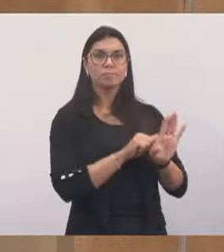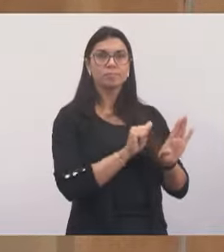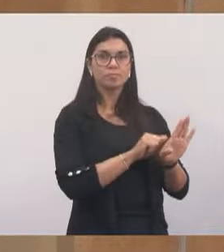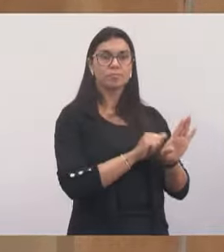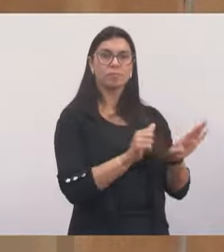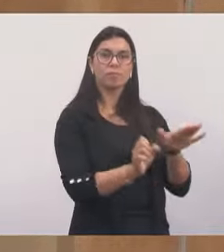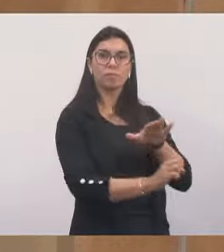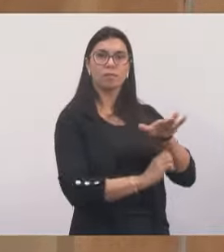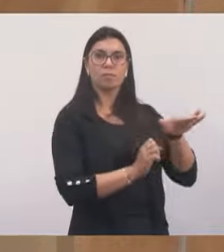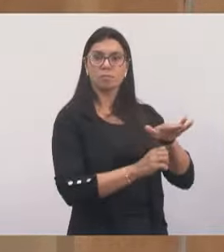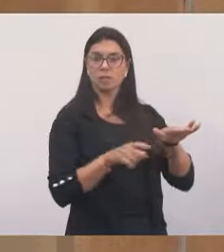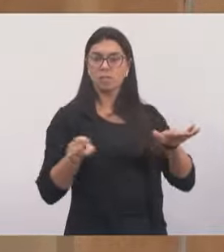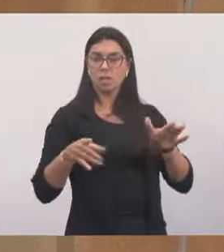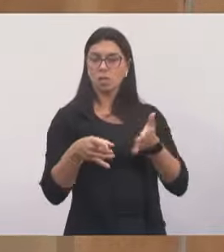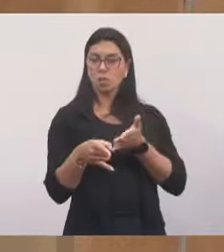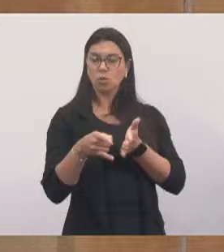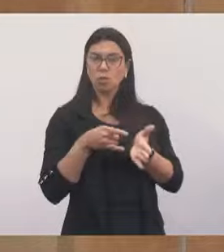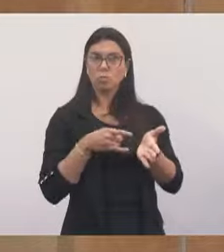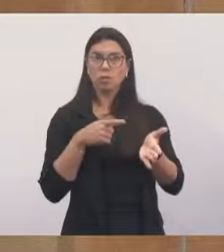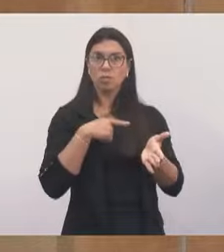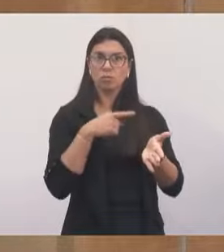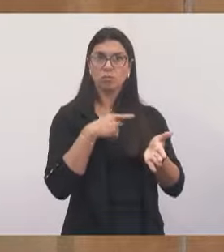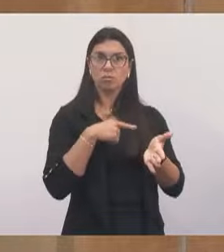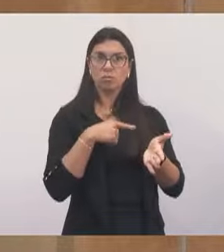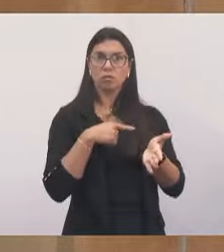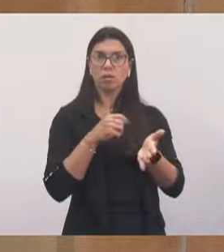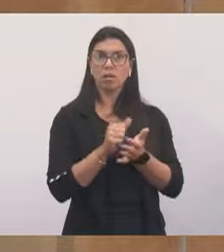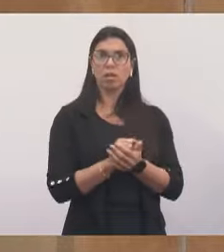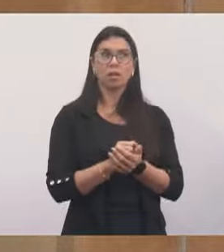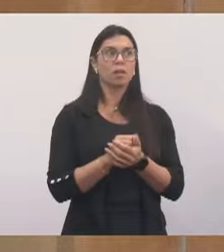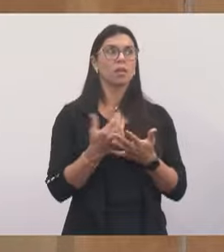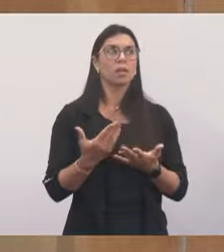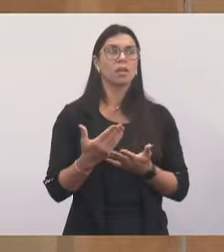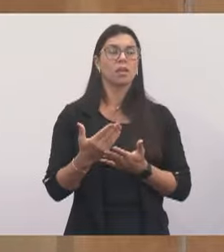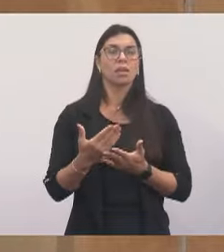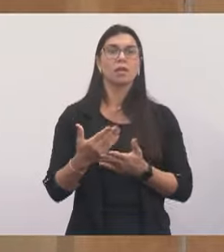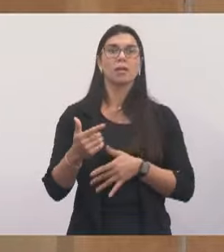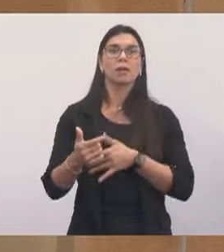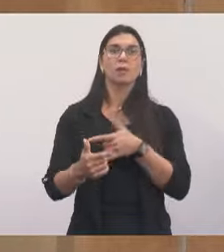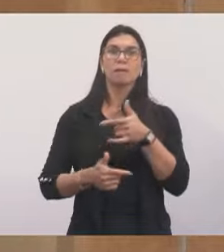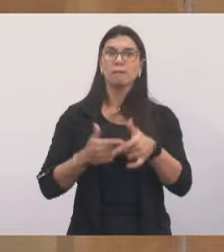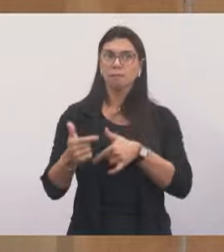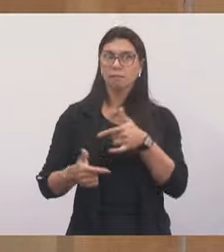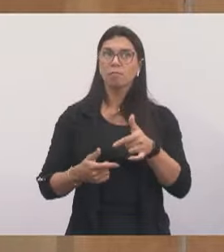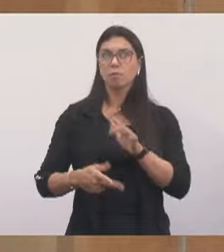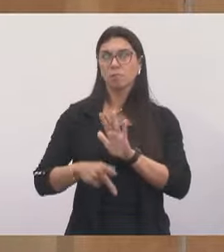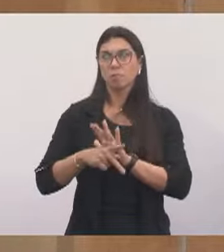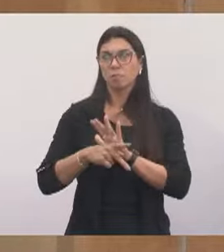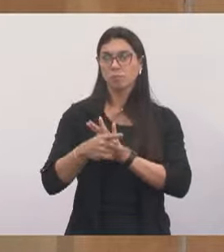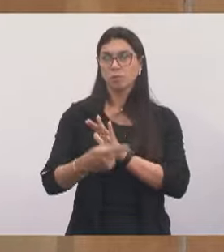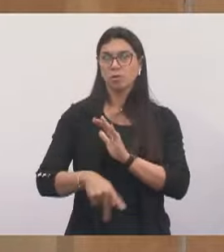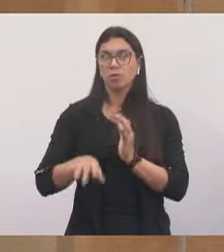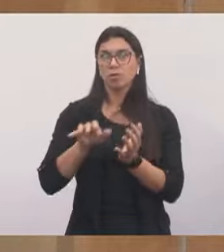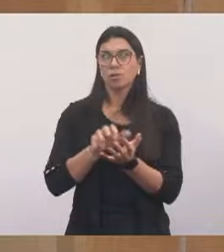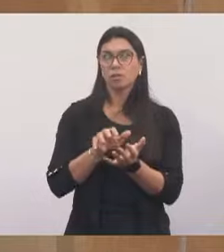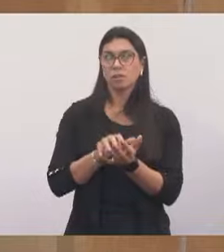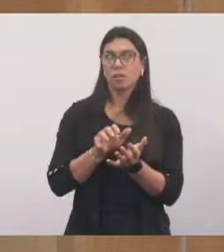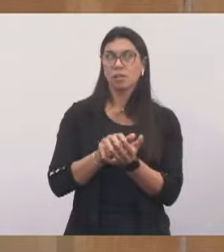essa certificação de utilidade pública, você tem mais possibilidades de poder